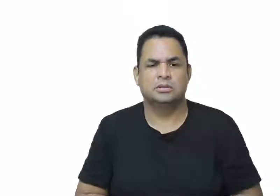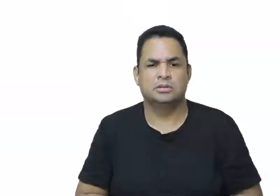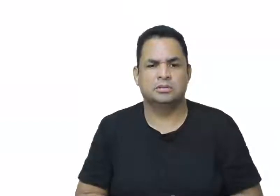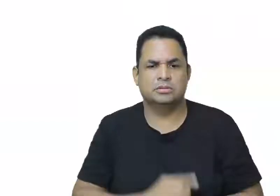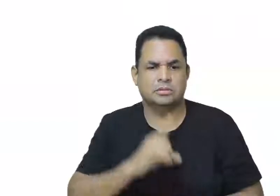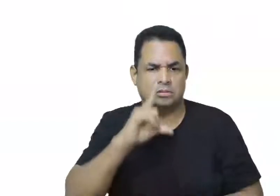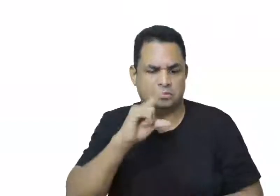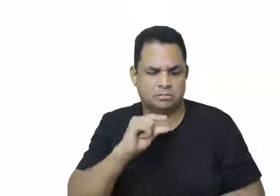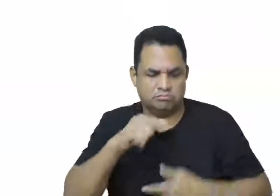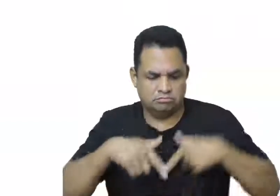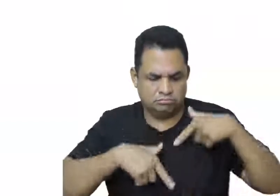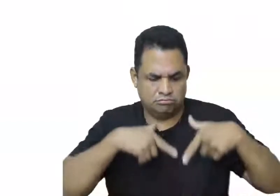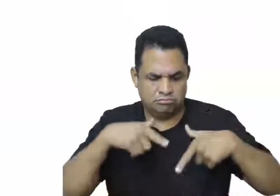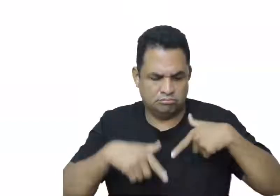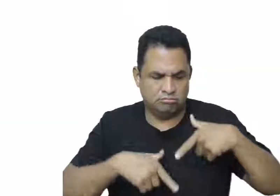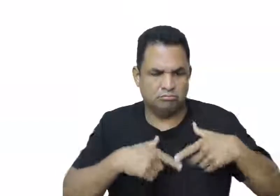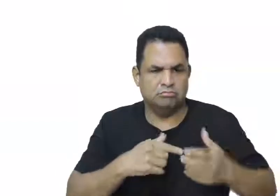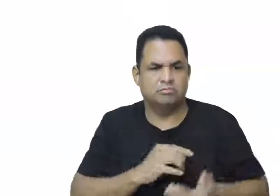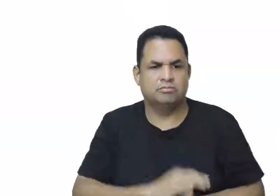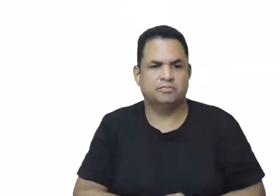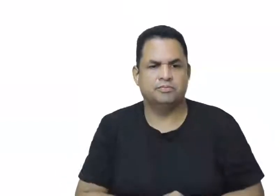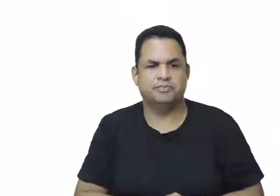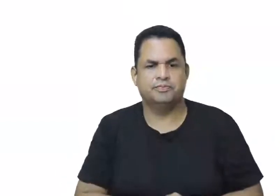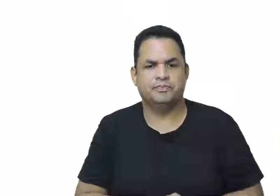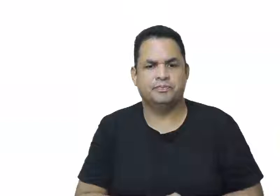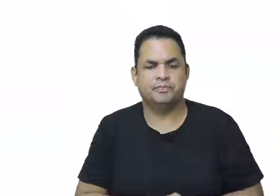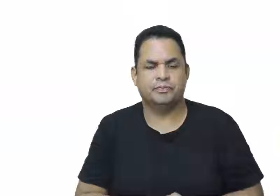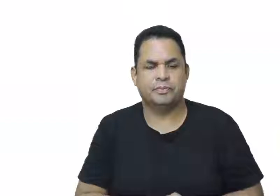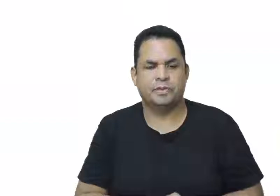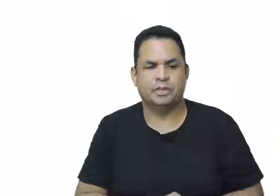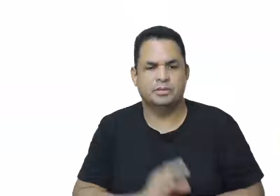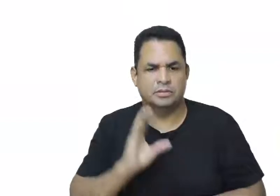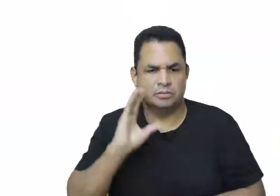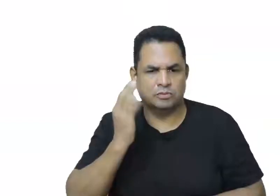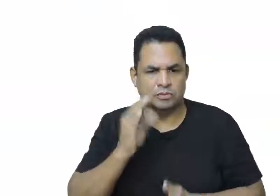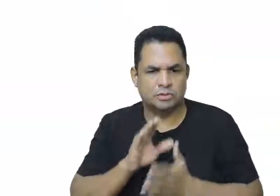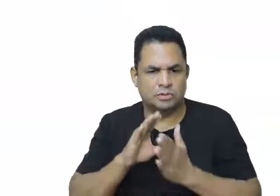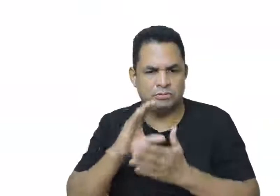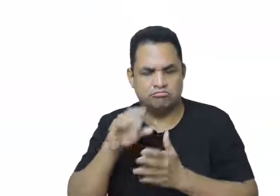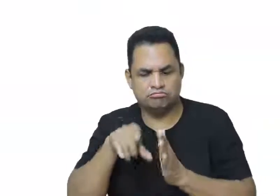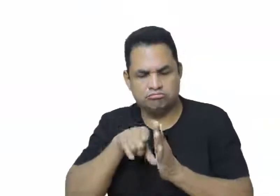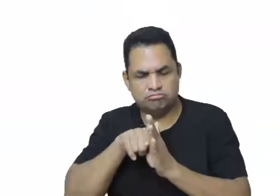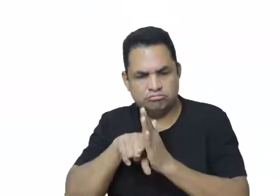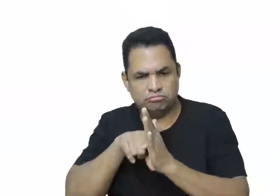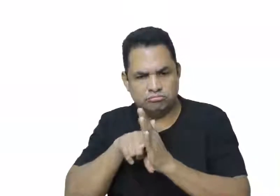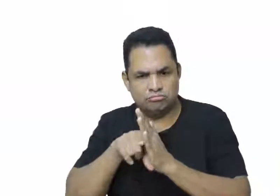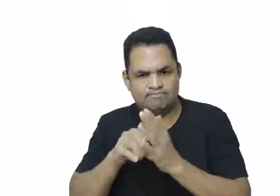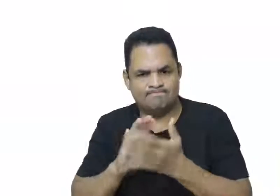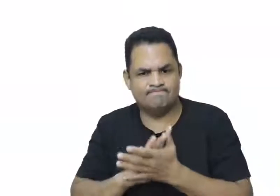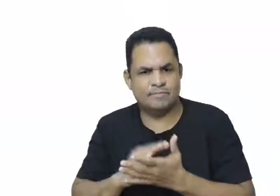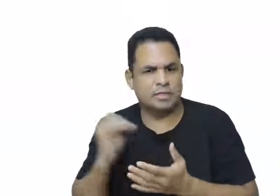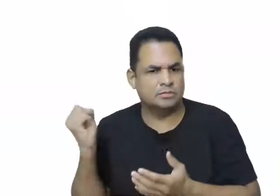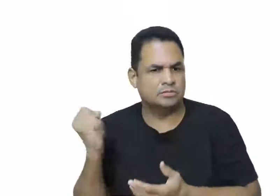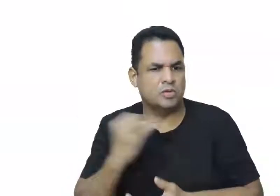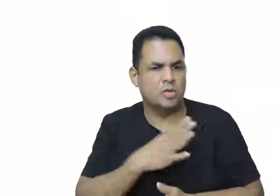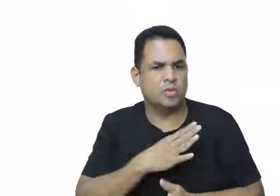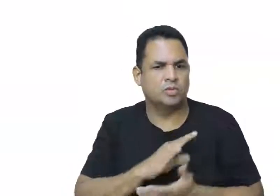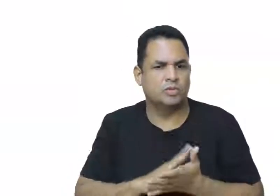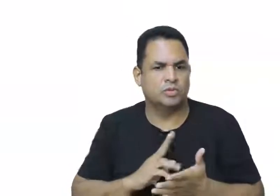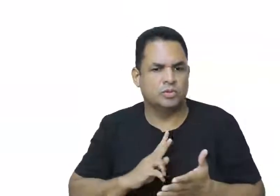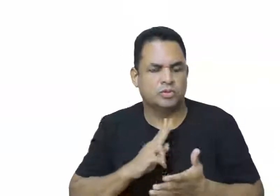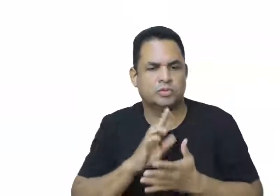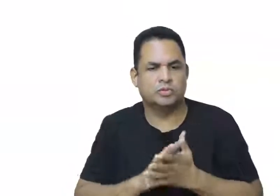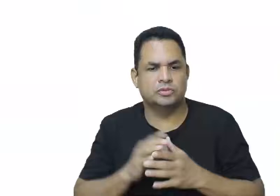Custo baixo de produção, capacidade científica inovativa, força